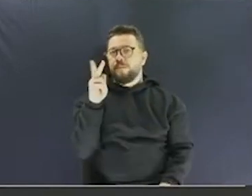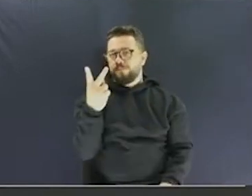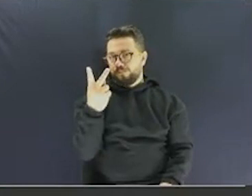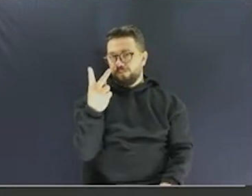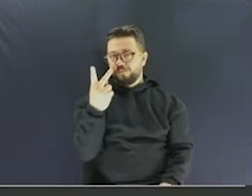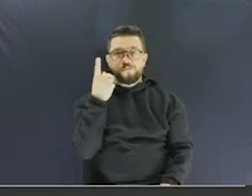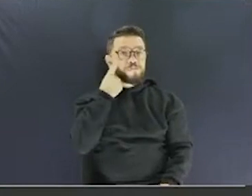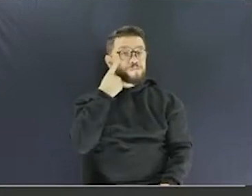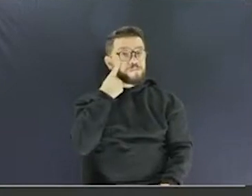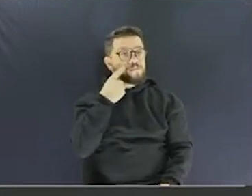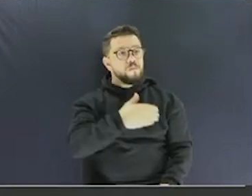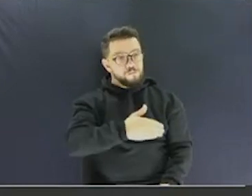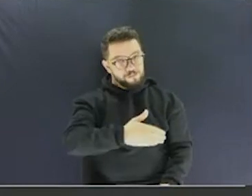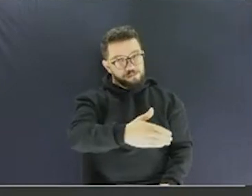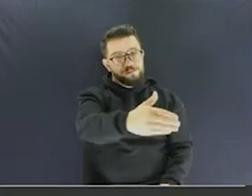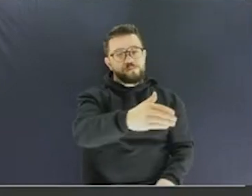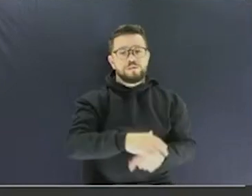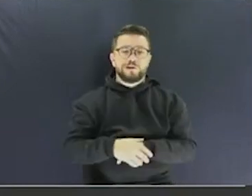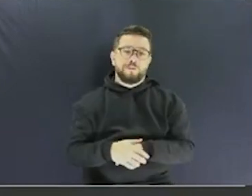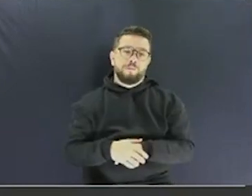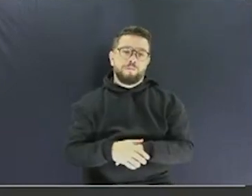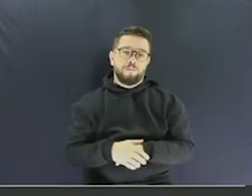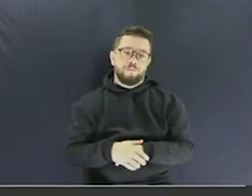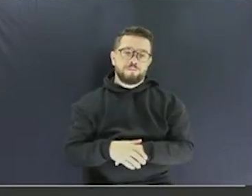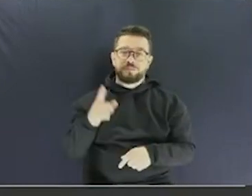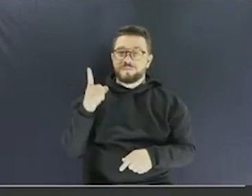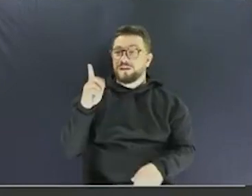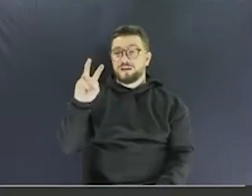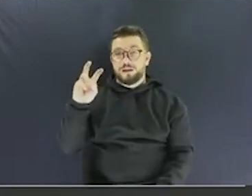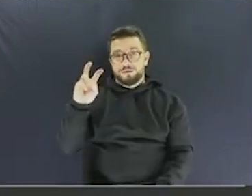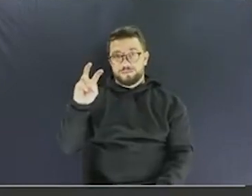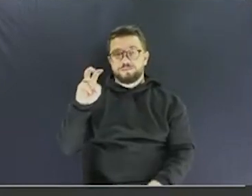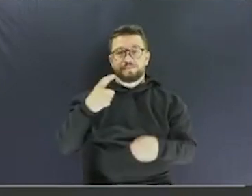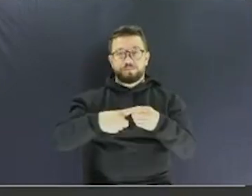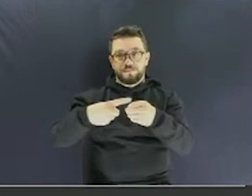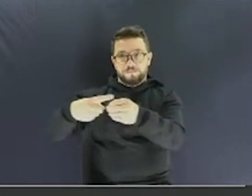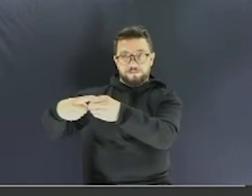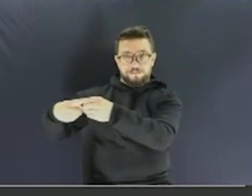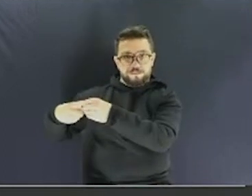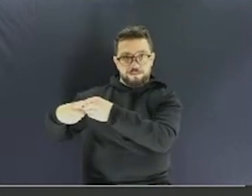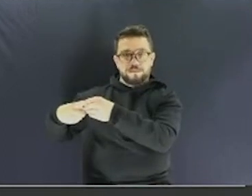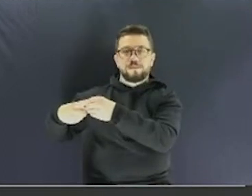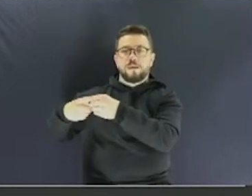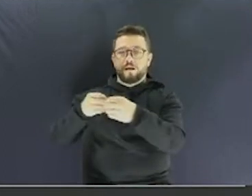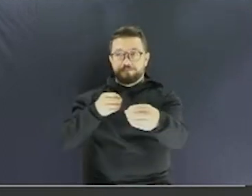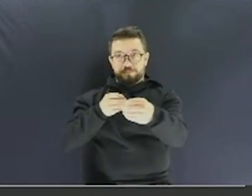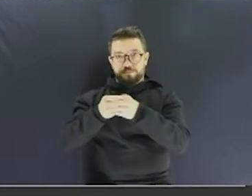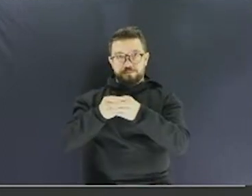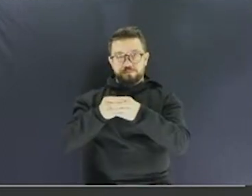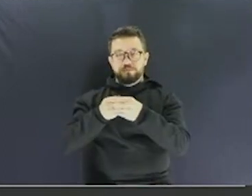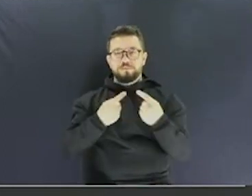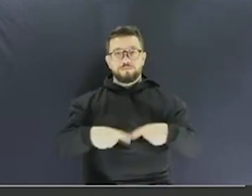meta. 15 municípios integrados no Conselho Municipal de Proteção e Defesa Civil, nós já temos 21.